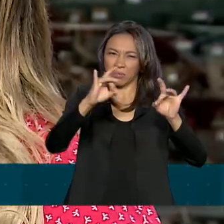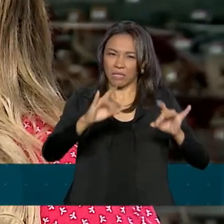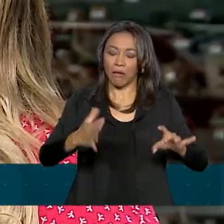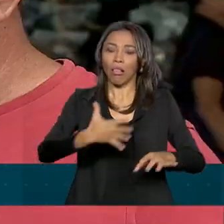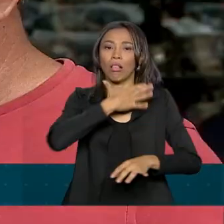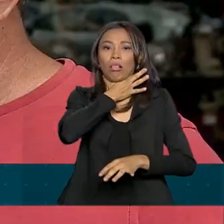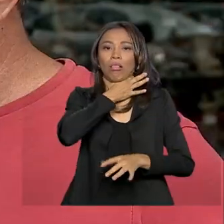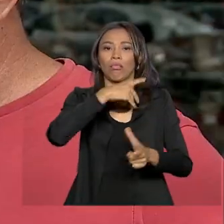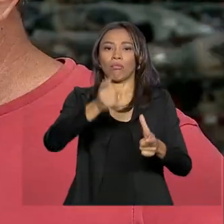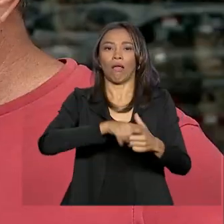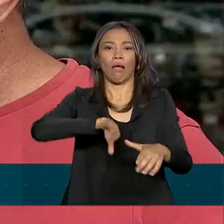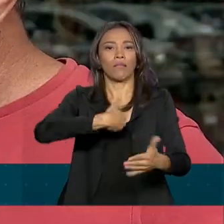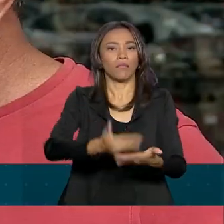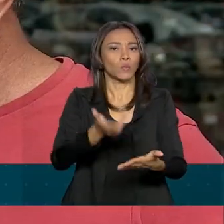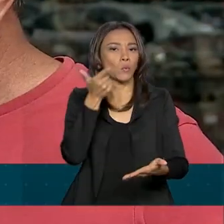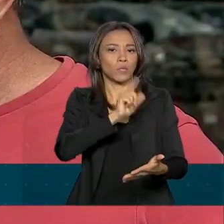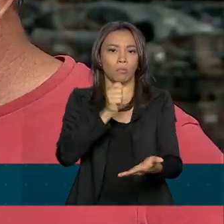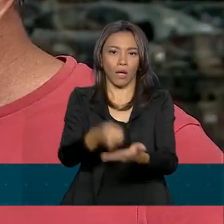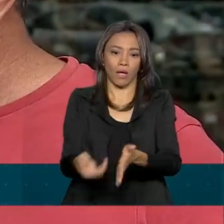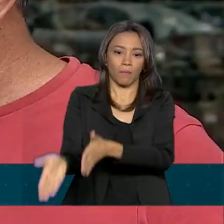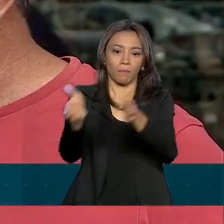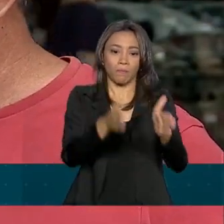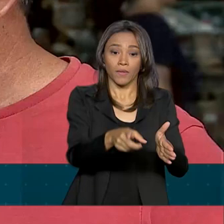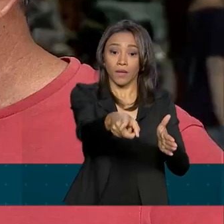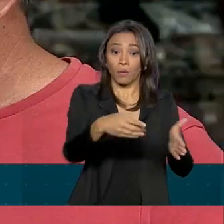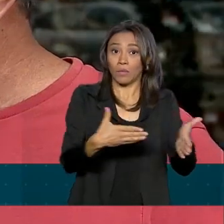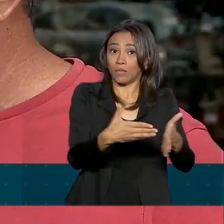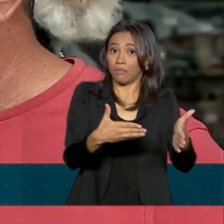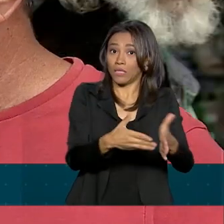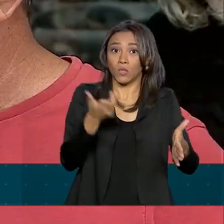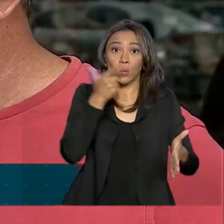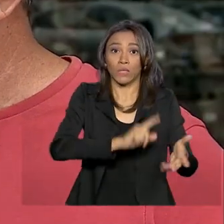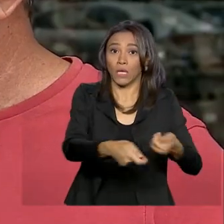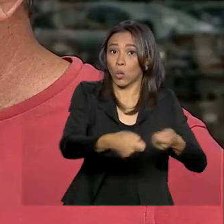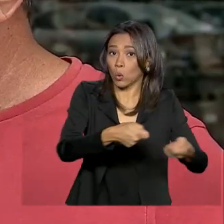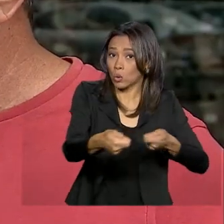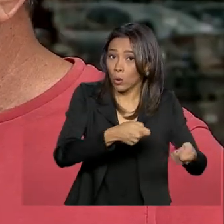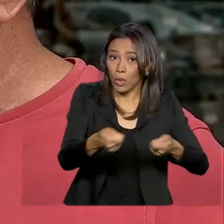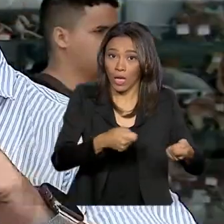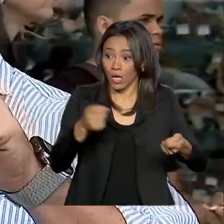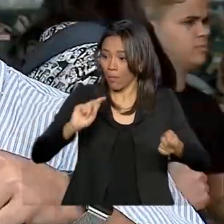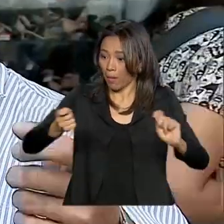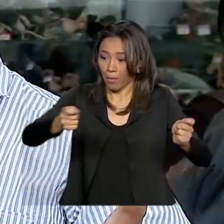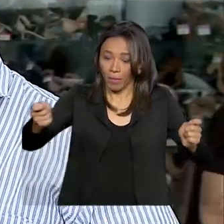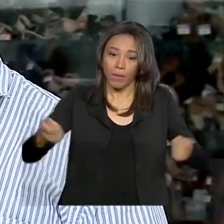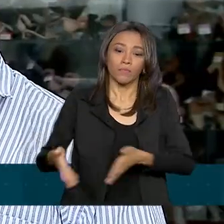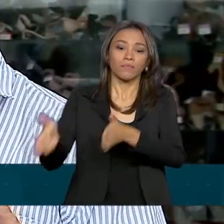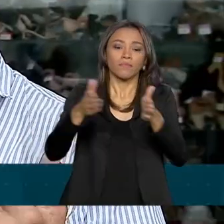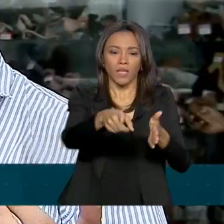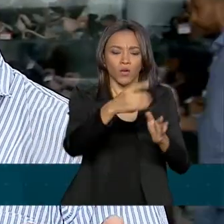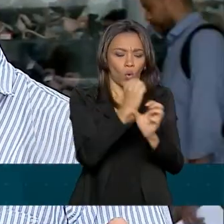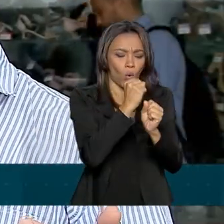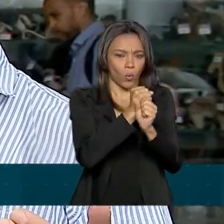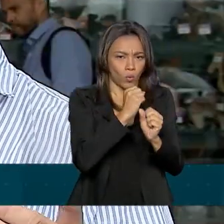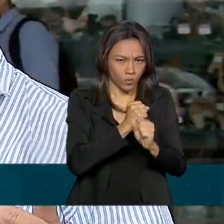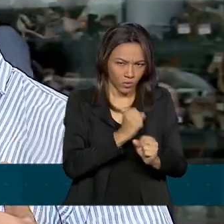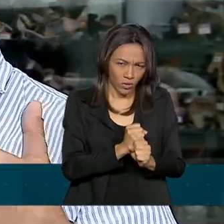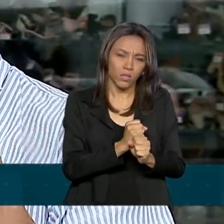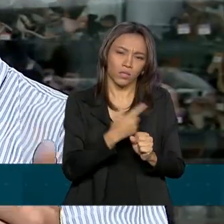consigo pagar. O limite vem e mistura com o seu pagamento. Você não consegue controlar uma conta com a outra. Eu fiz umas continhas que,